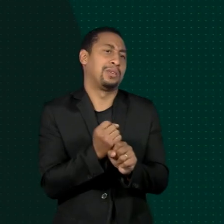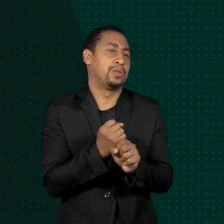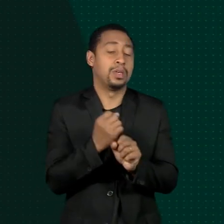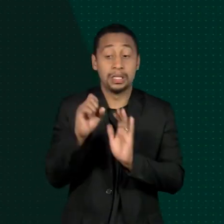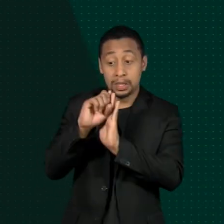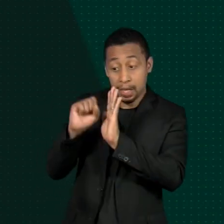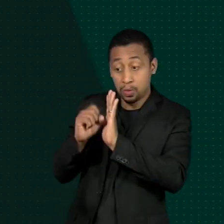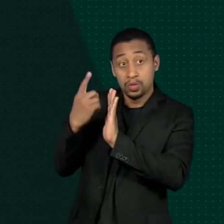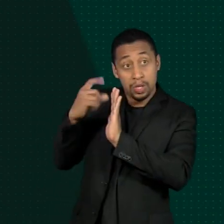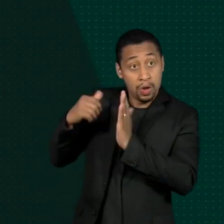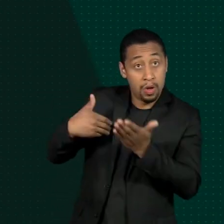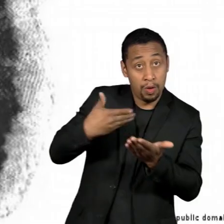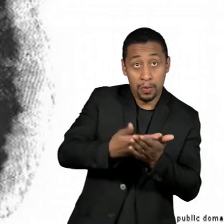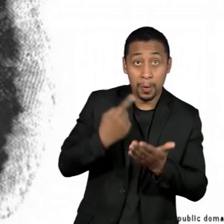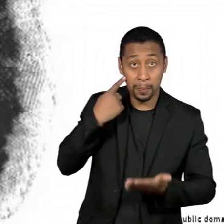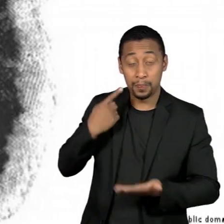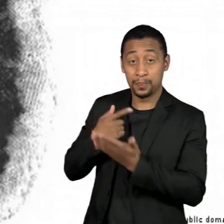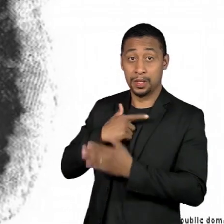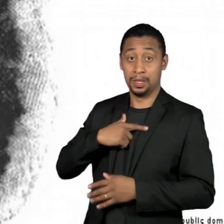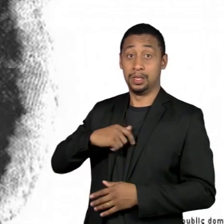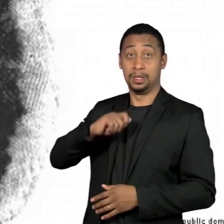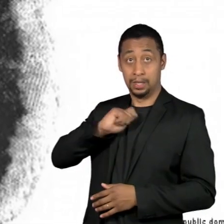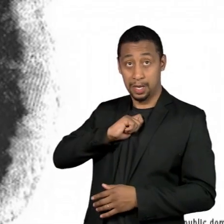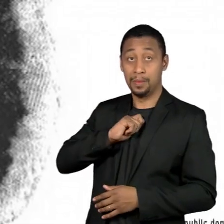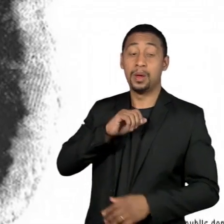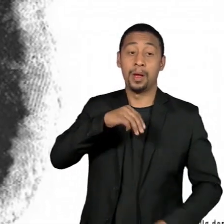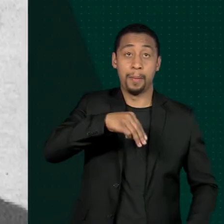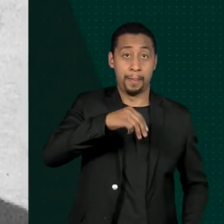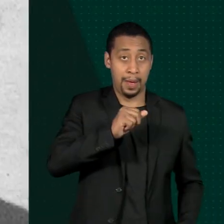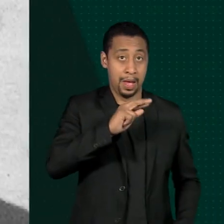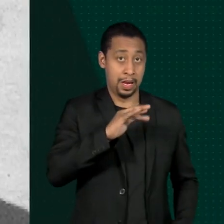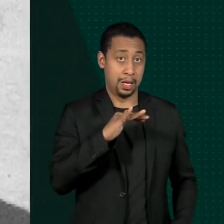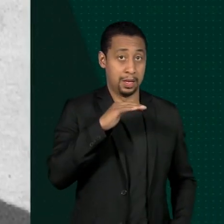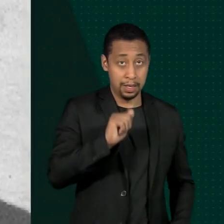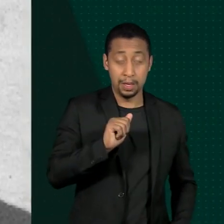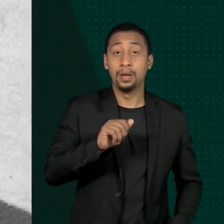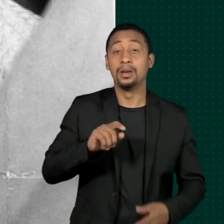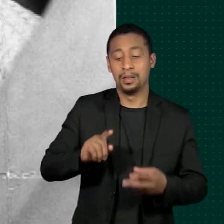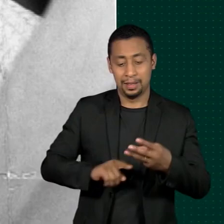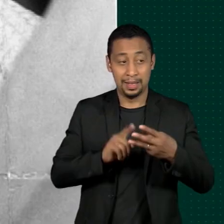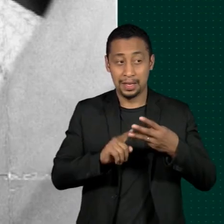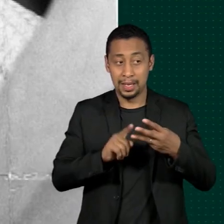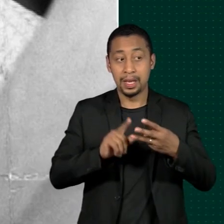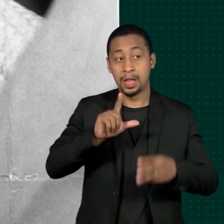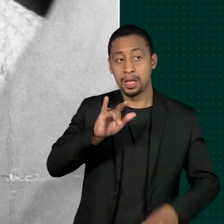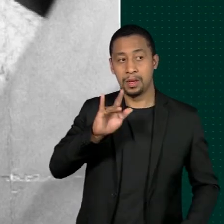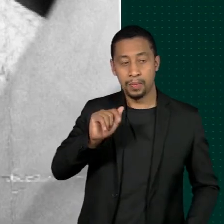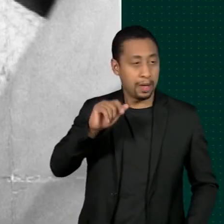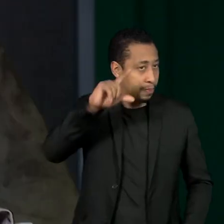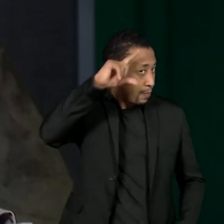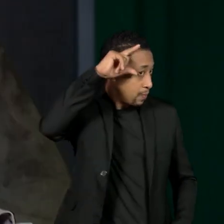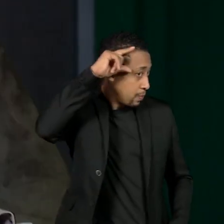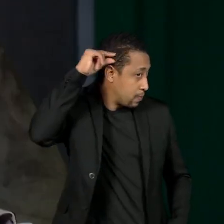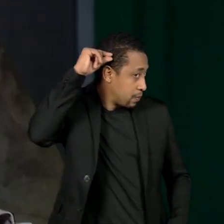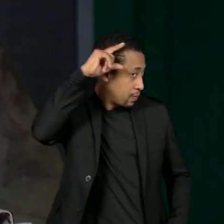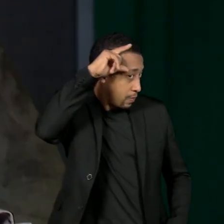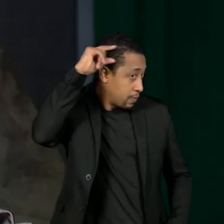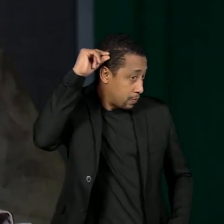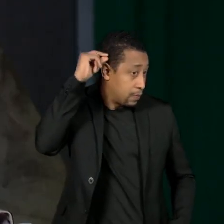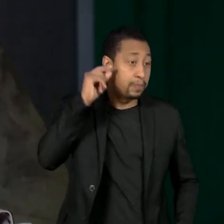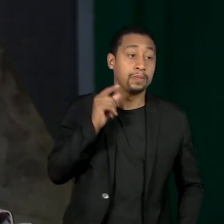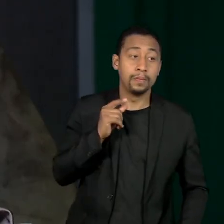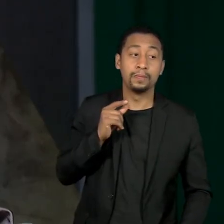por exemplo, Luiz Gama, Maria Firmino dos Reis, Lima Barreto e Carolina de Jesus. Então, afinal,